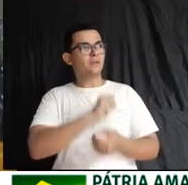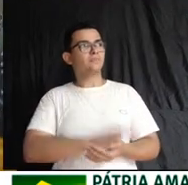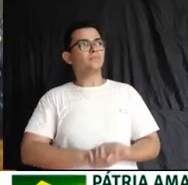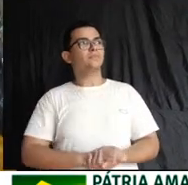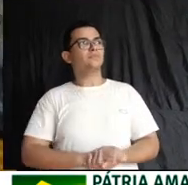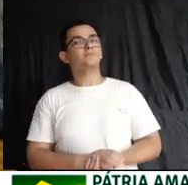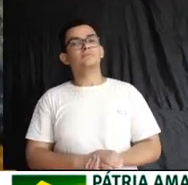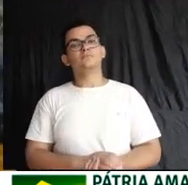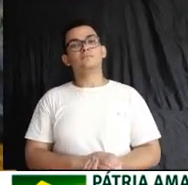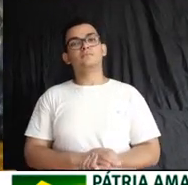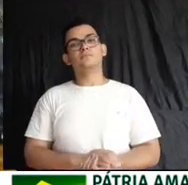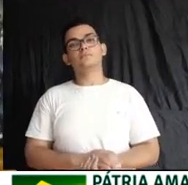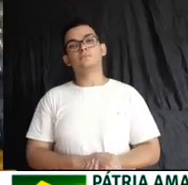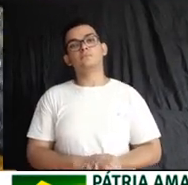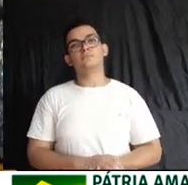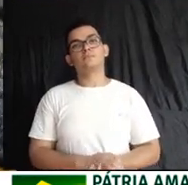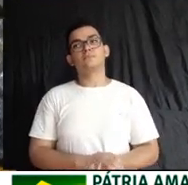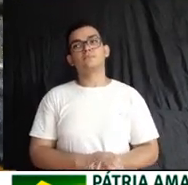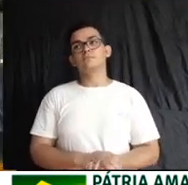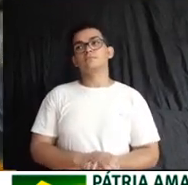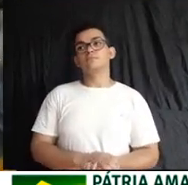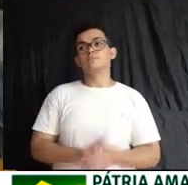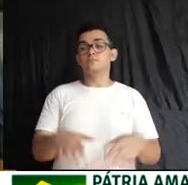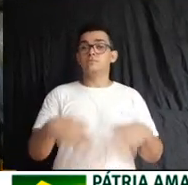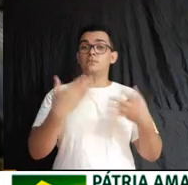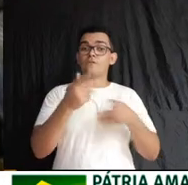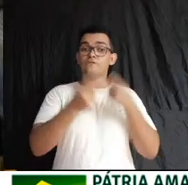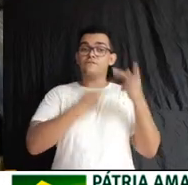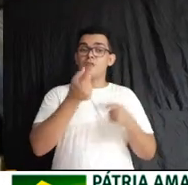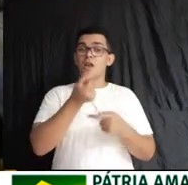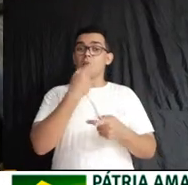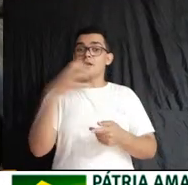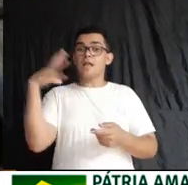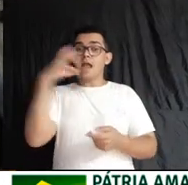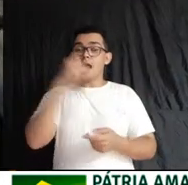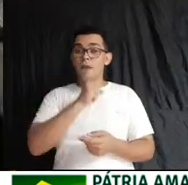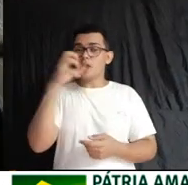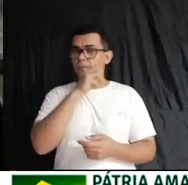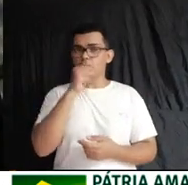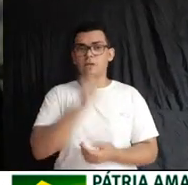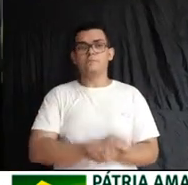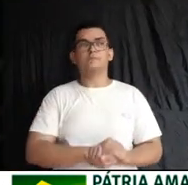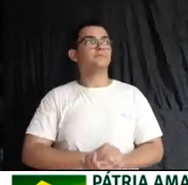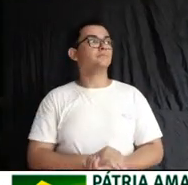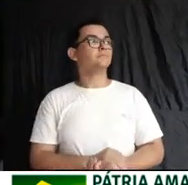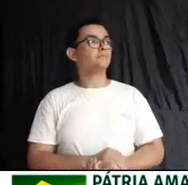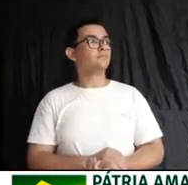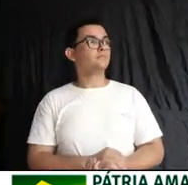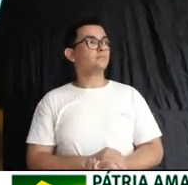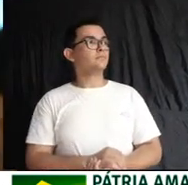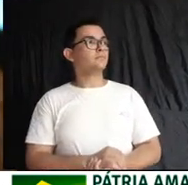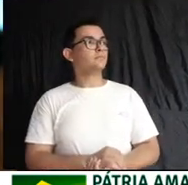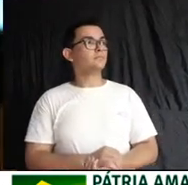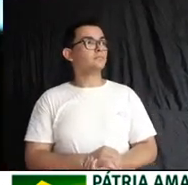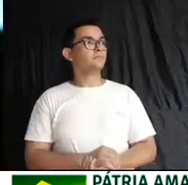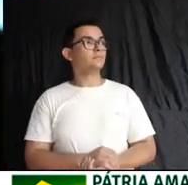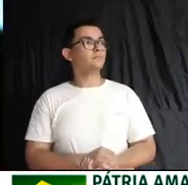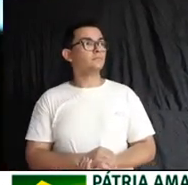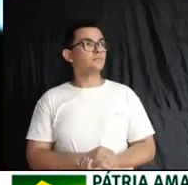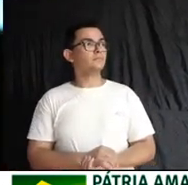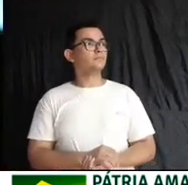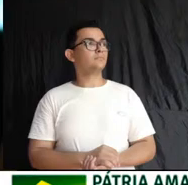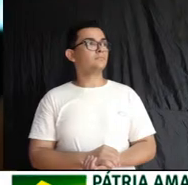É, dá uma rapidinho, conta uma piada rapidinho que nem eu lá em casa. É rapidinho, é coisa rápida. Você consegue?